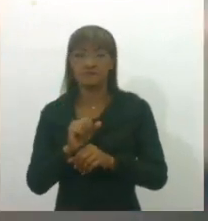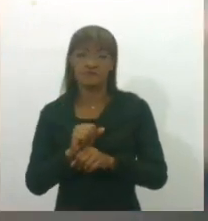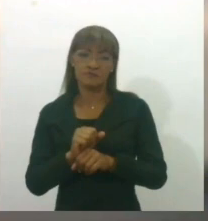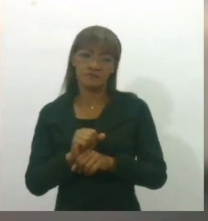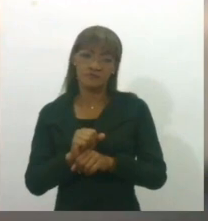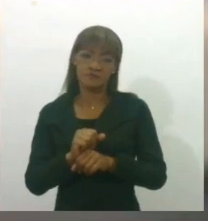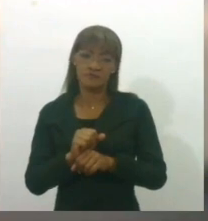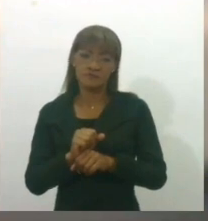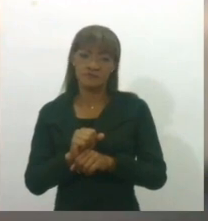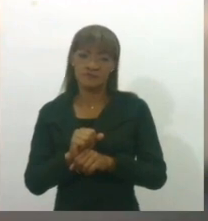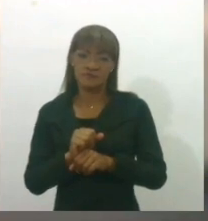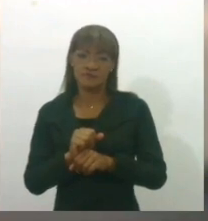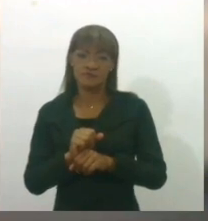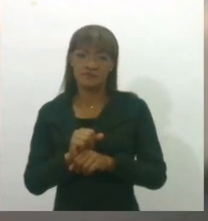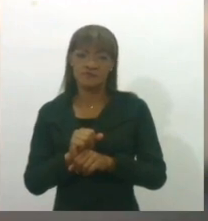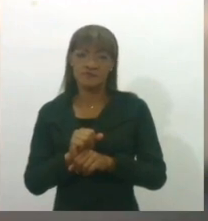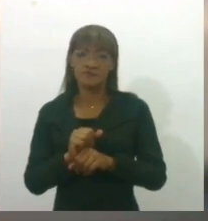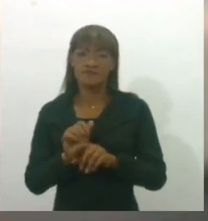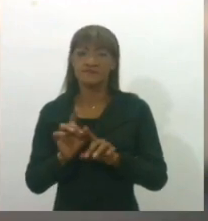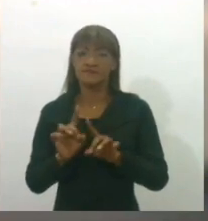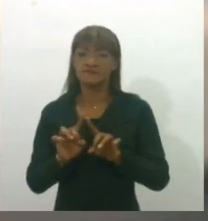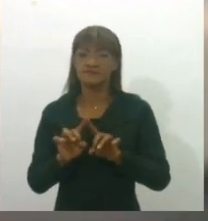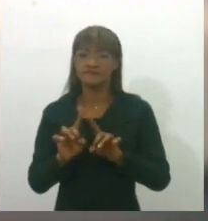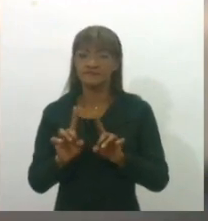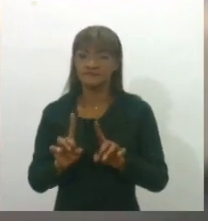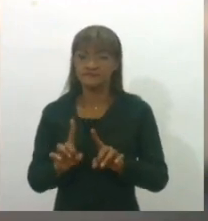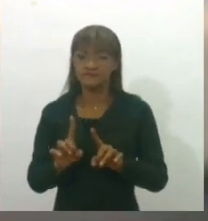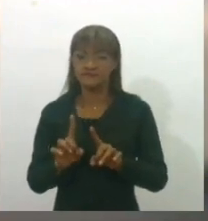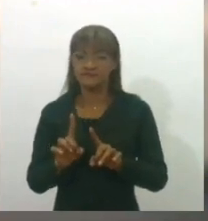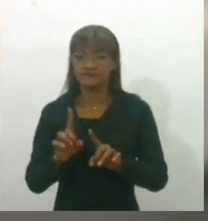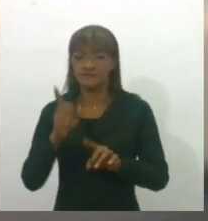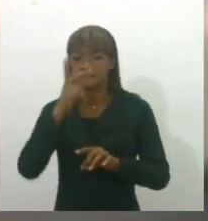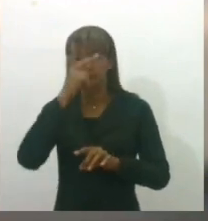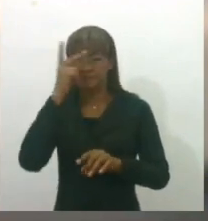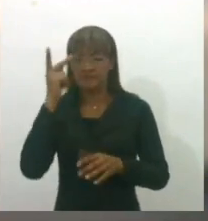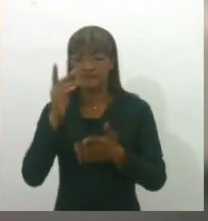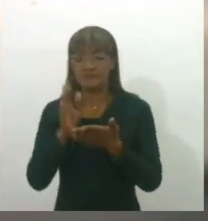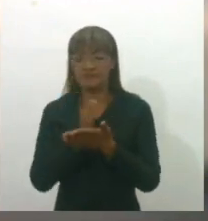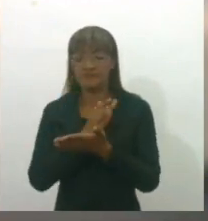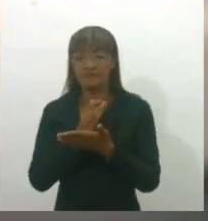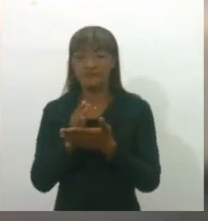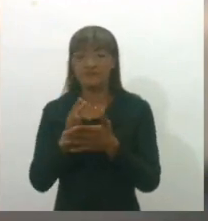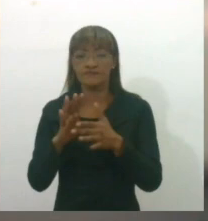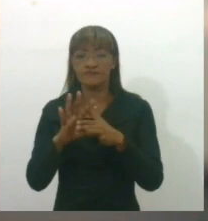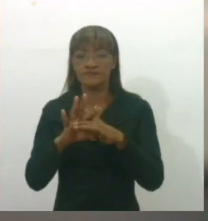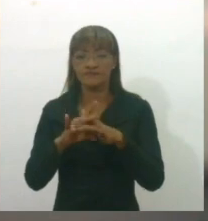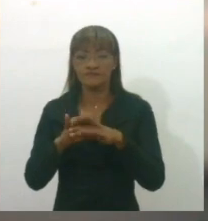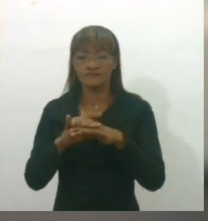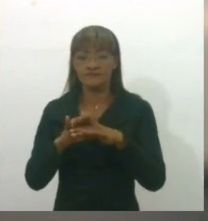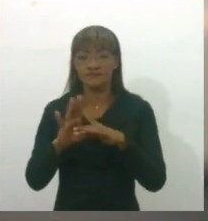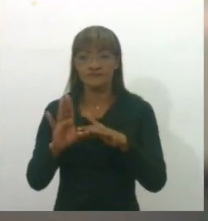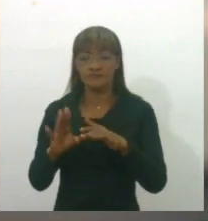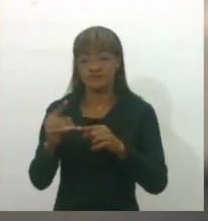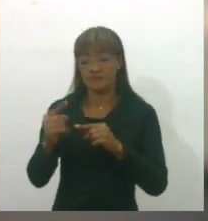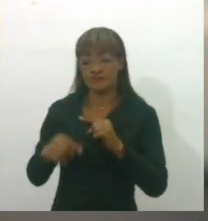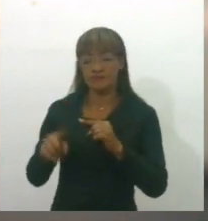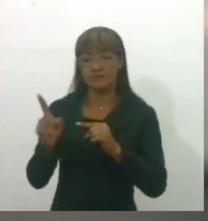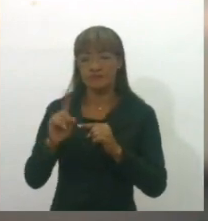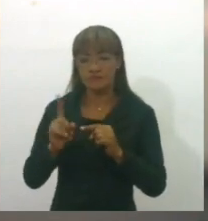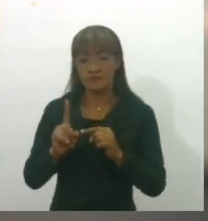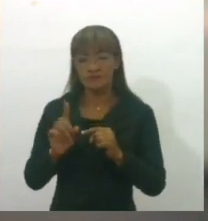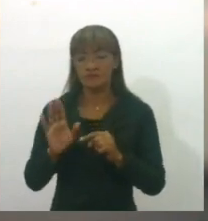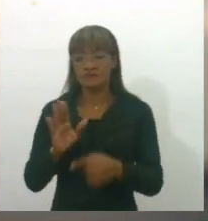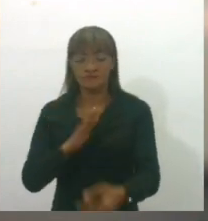momento. Pacientes com determinadas doenças crônicas não são proibidos de doar, ou seja, o hipertenso, desde que esteja bem